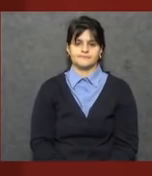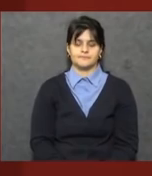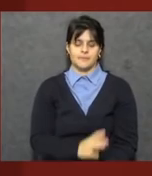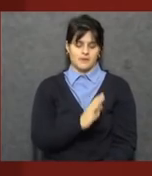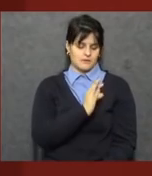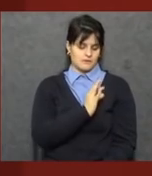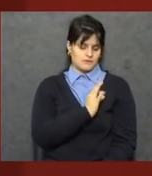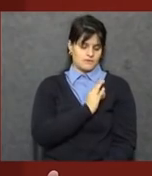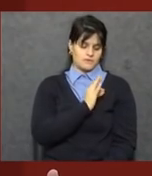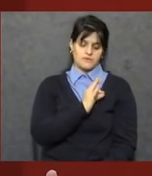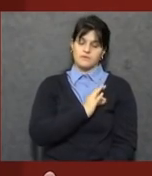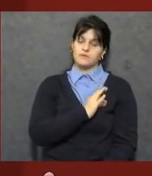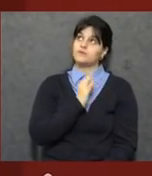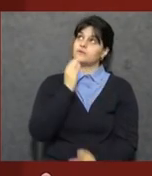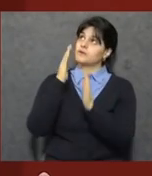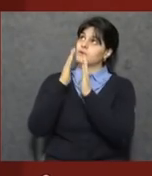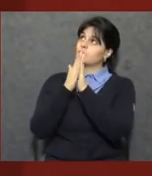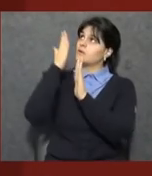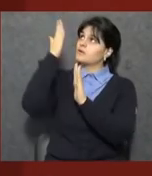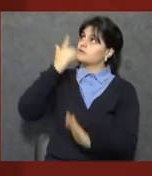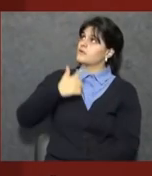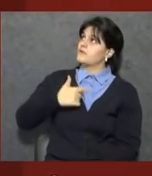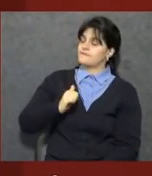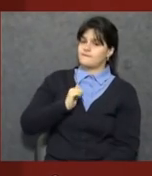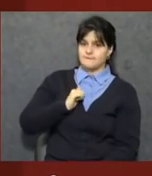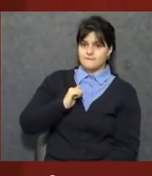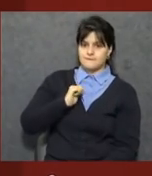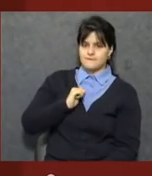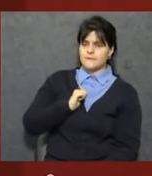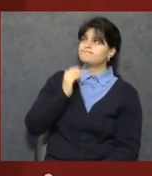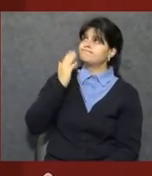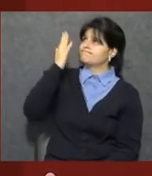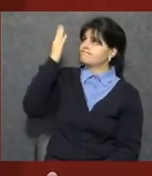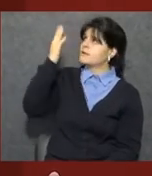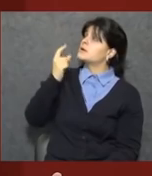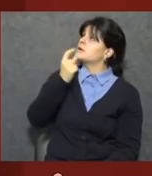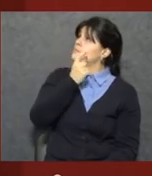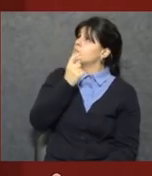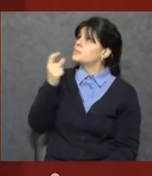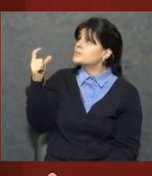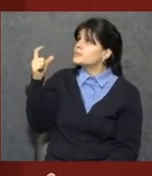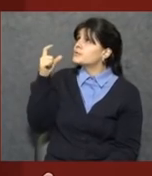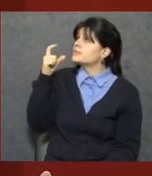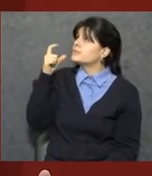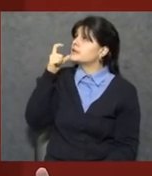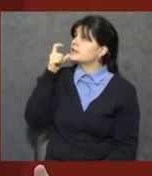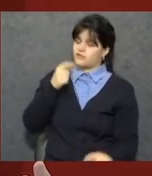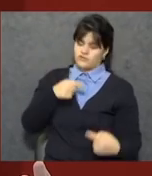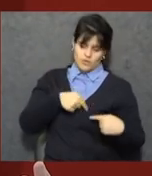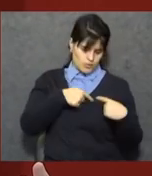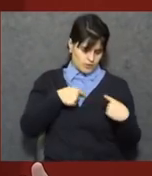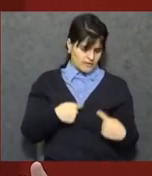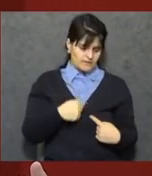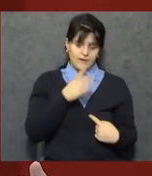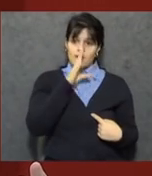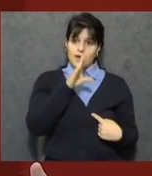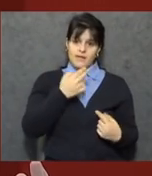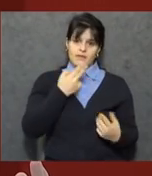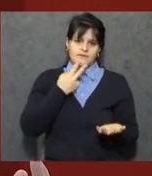Senhor nosso Deus, que prometeste estar presente nos corações retos e